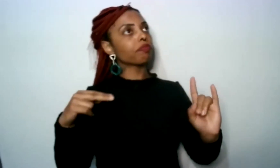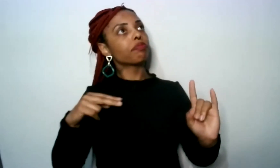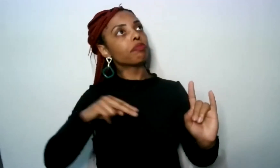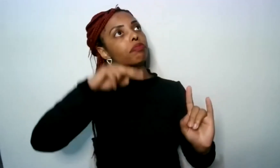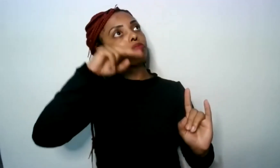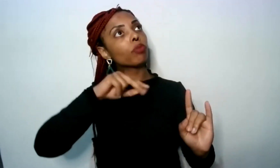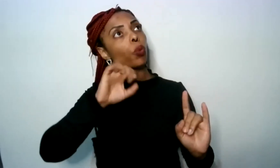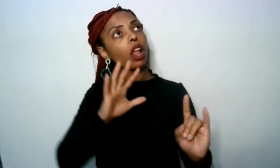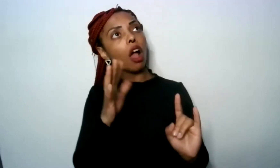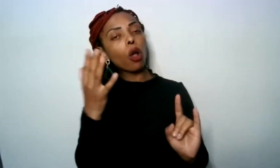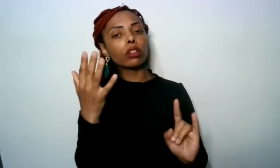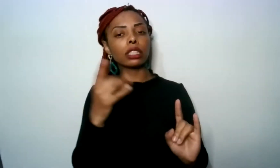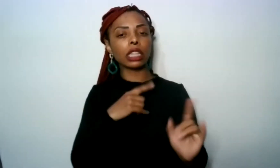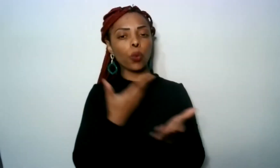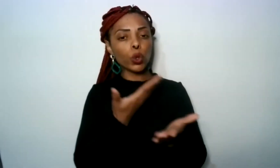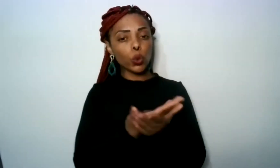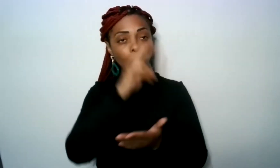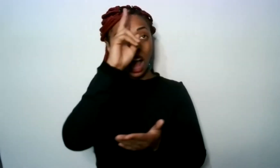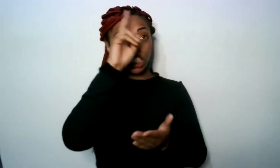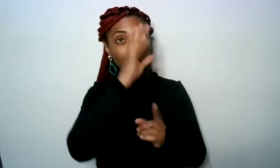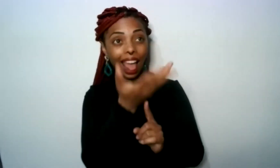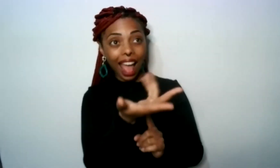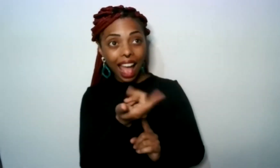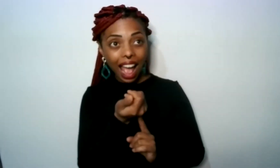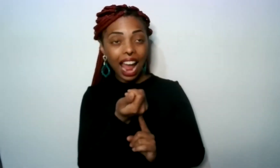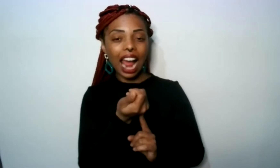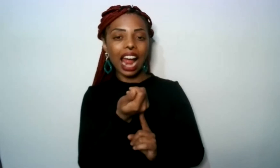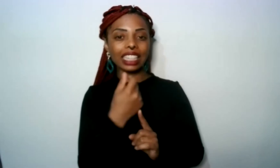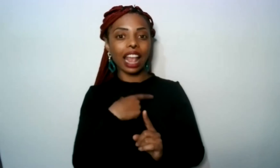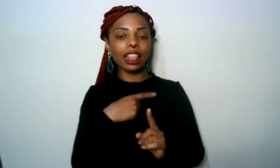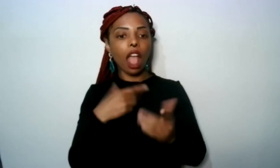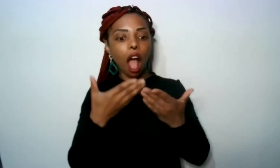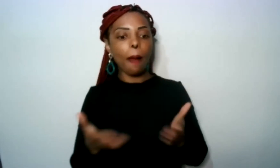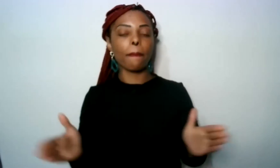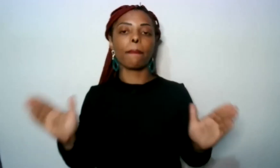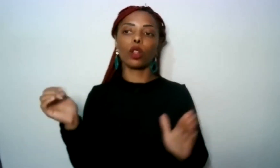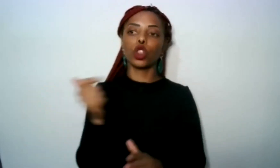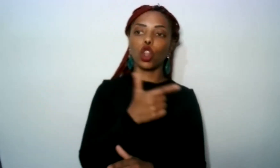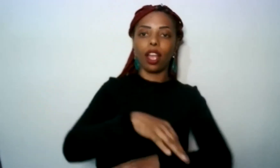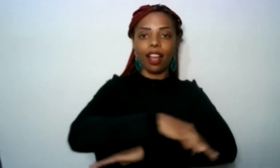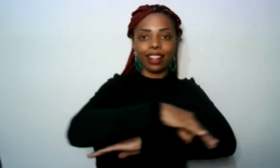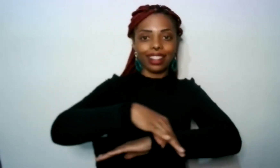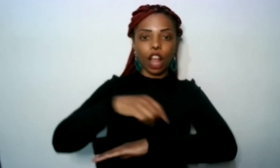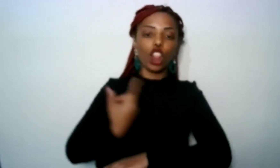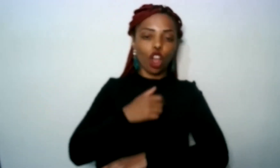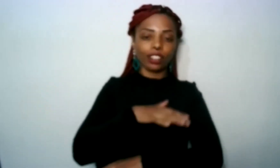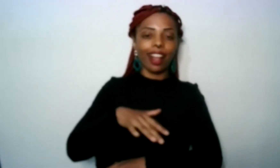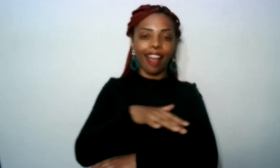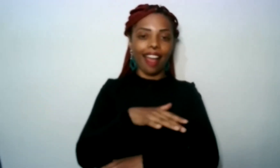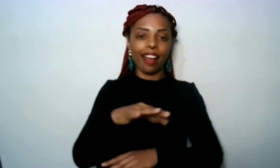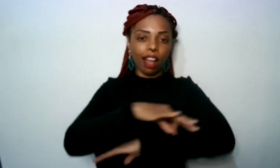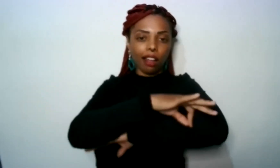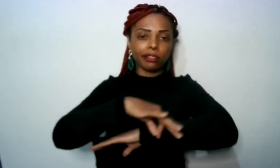dentro de um estudo da história da arte ele é mais amplo a gente que veio da arquitetura pode falar um pouco disso